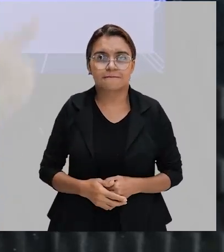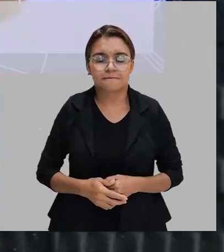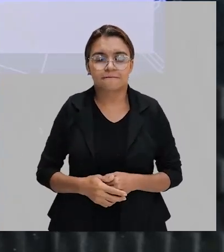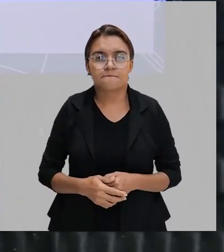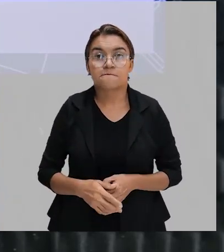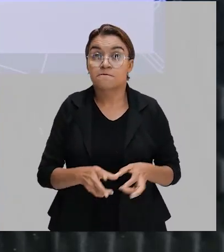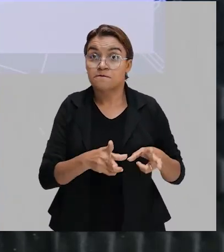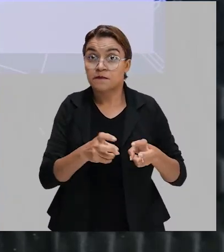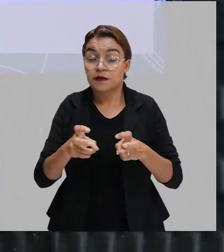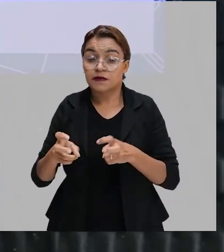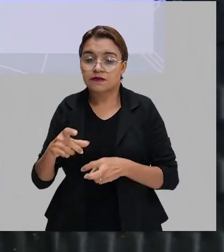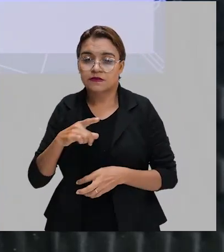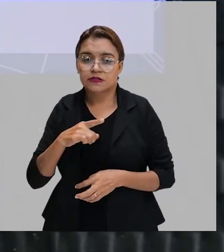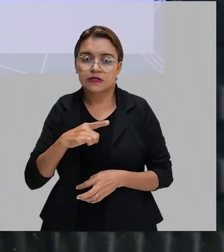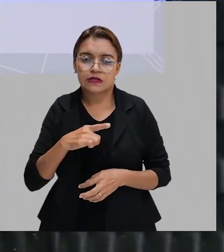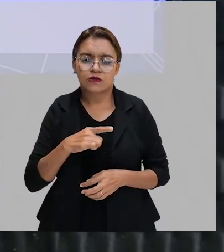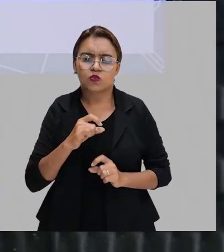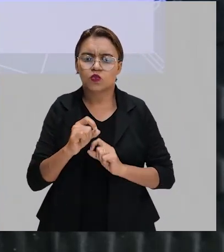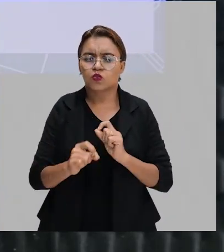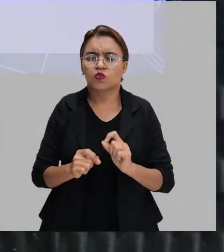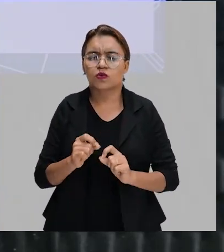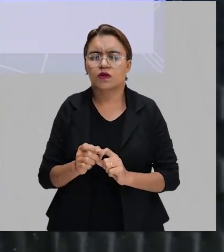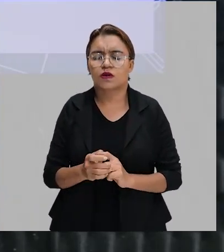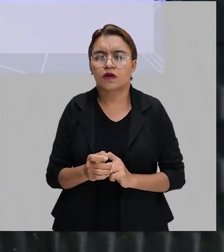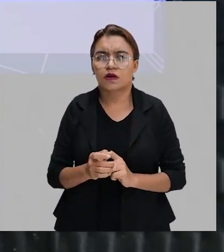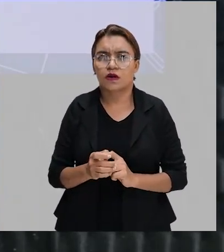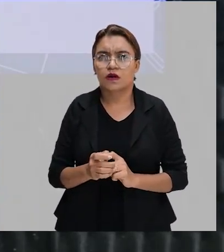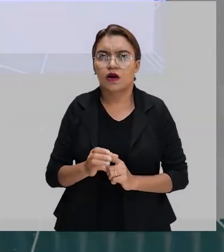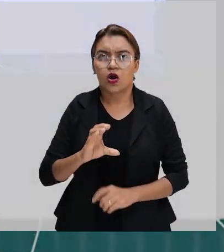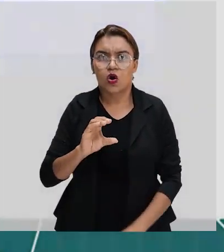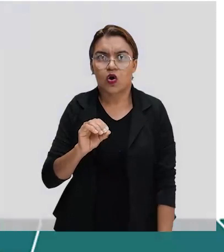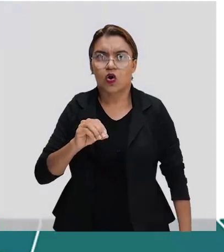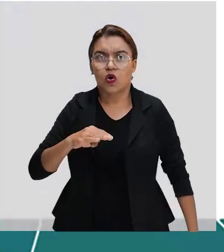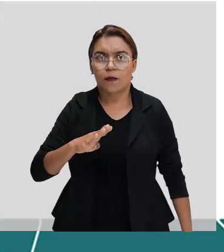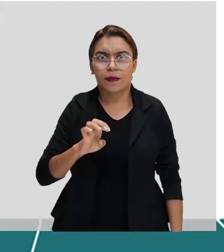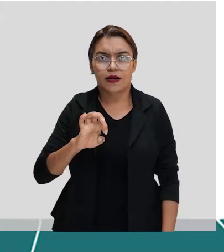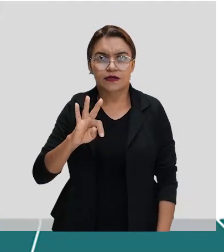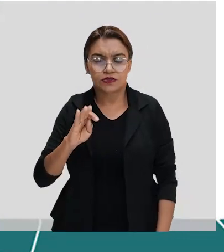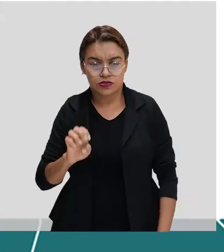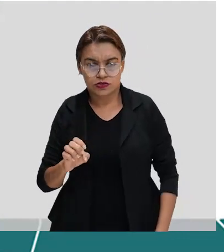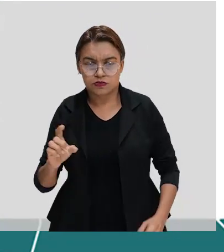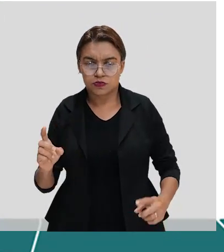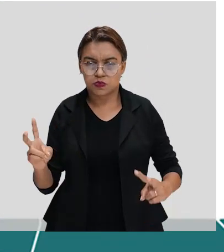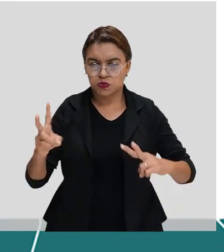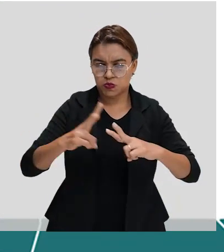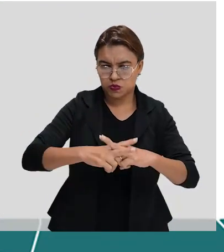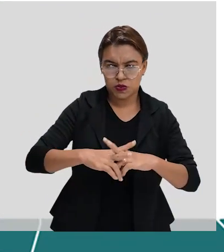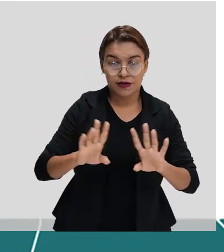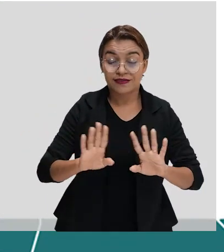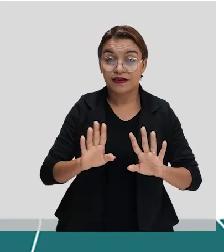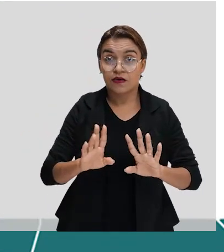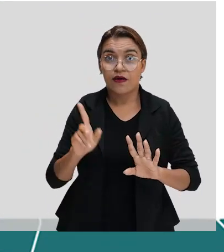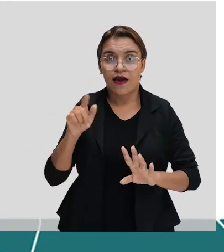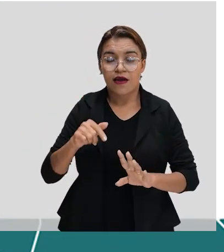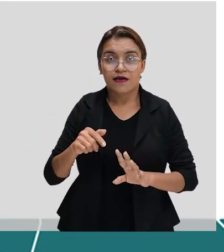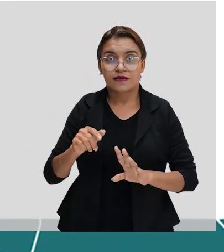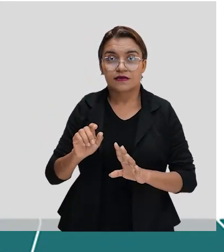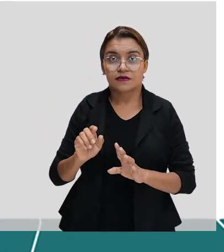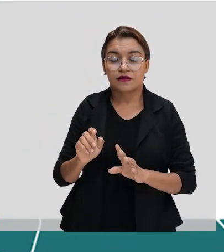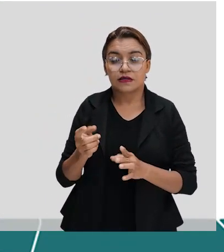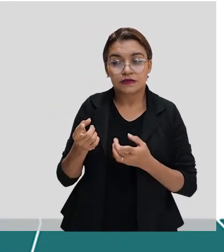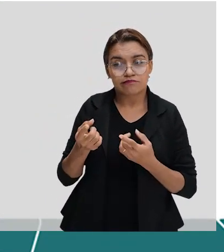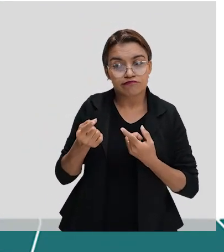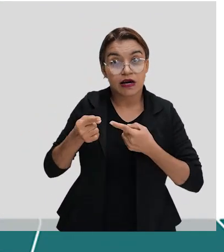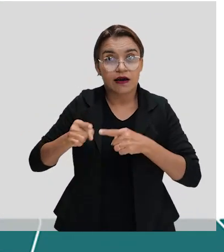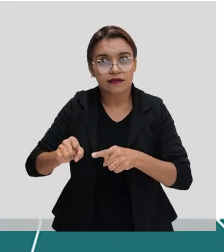tenho mais aquela expressão combate direto. Tem a ver com o quê? Com se defender e atacar. A